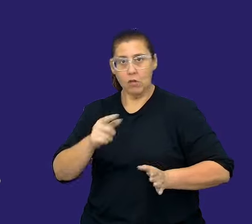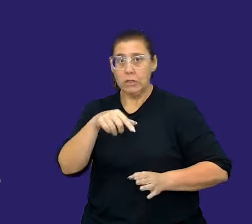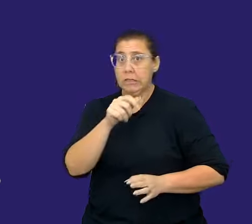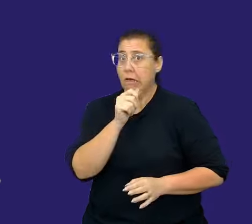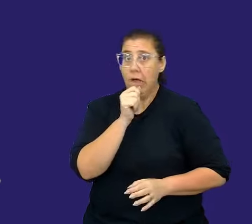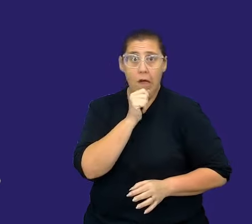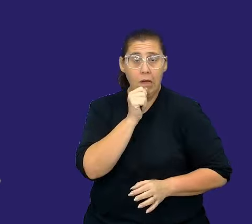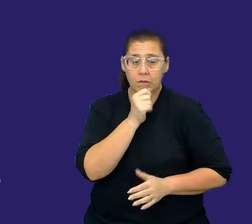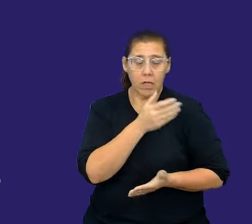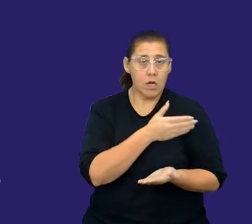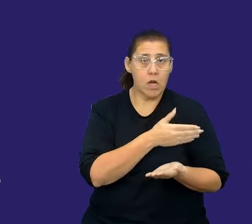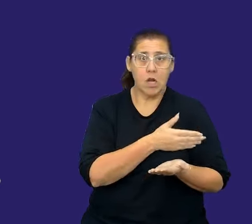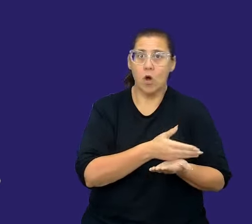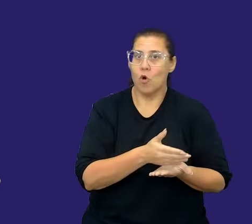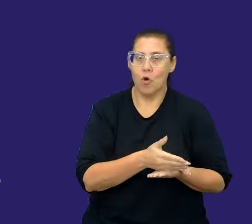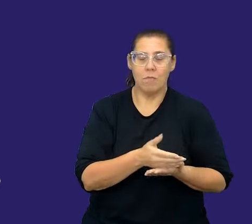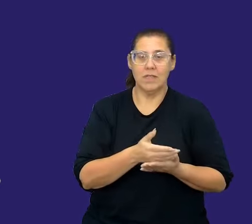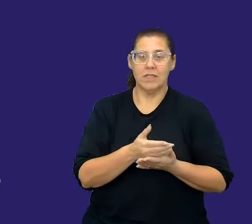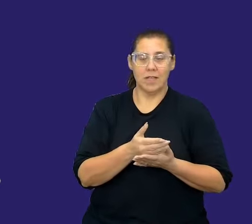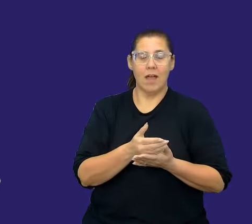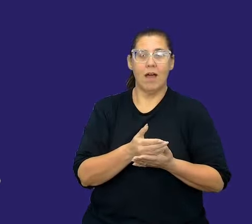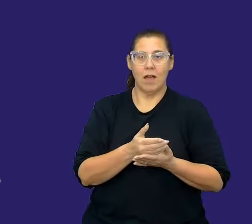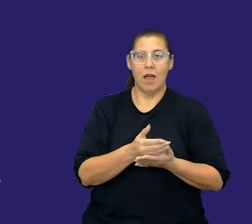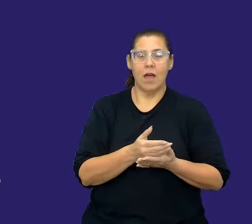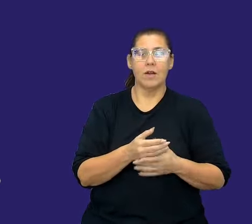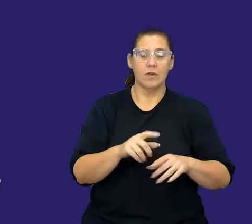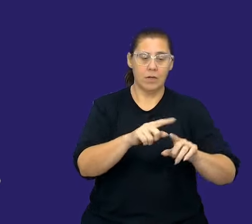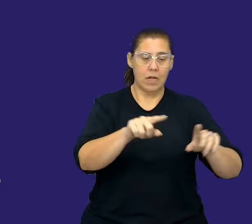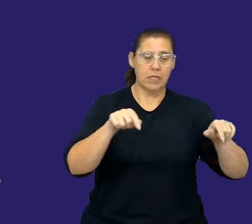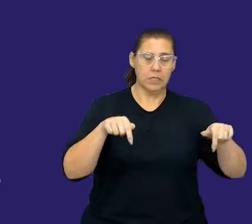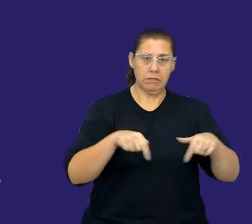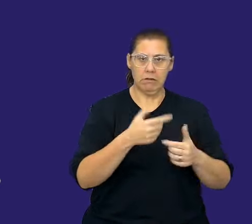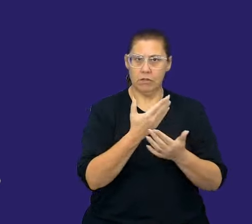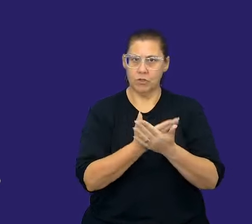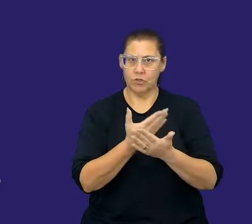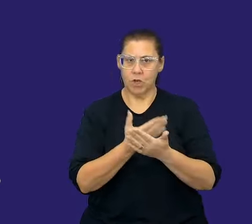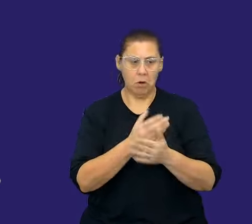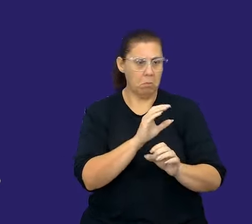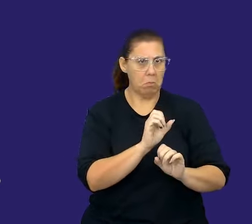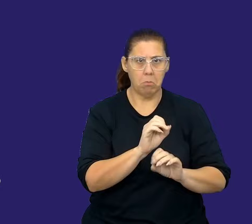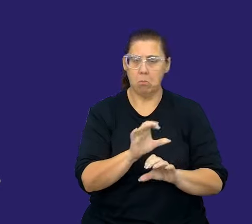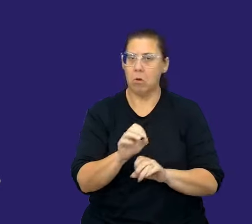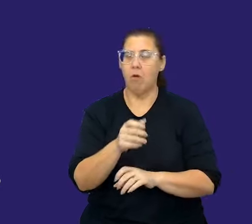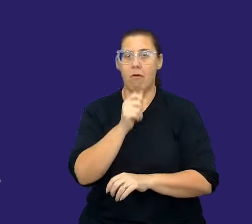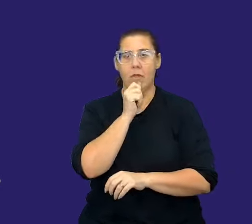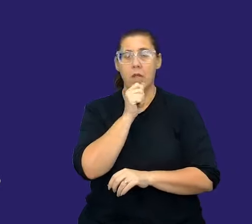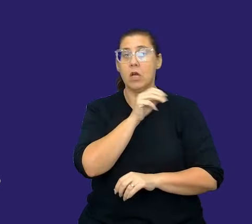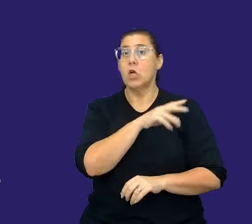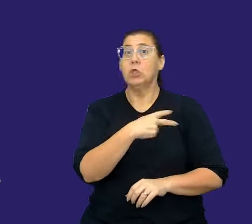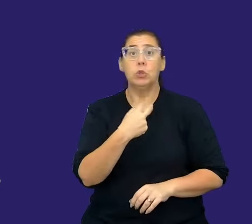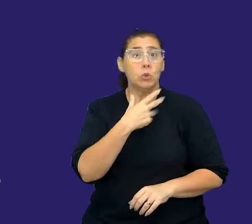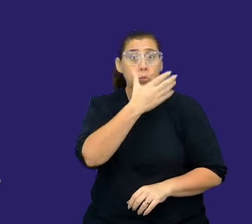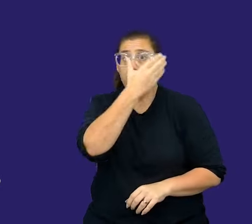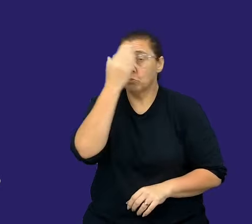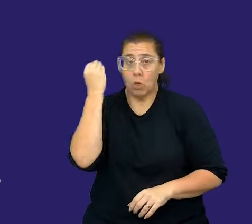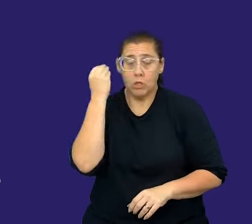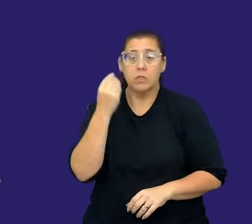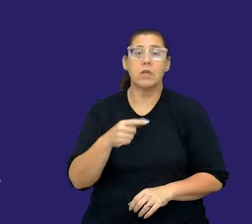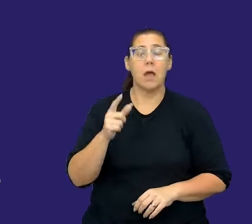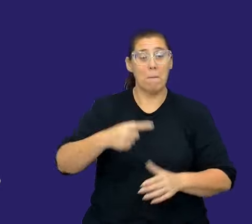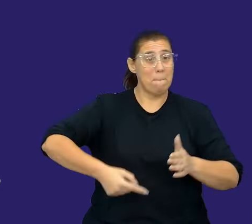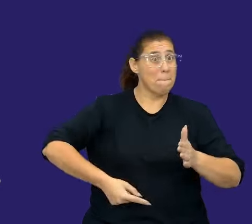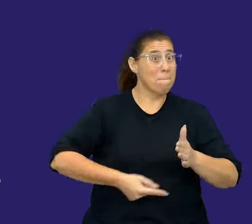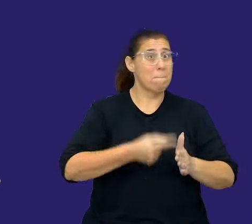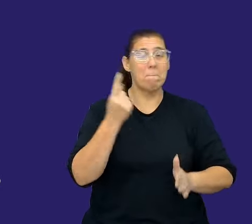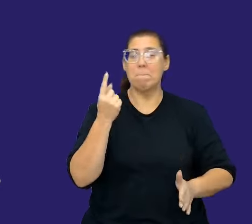não iniciaram o desenvolvimento dela em sala de aula. Não podemos nos esquecer que essa é uma